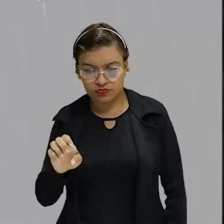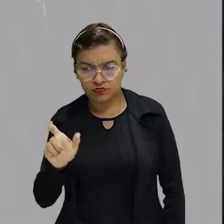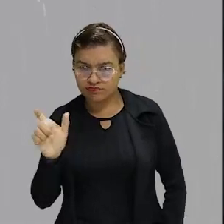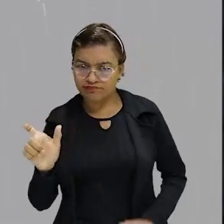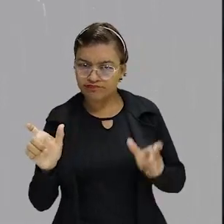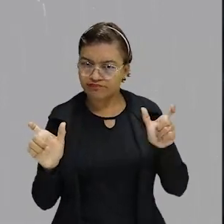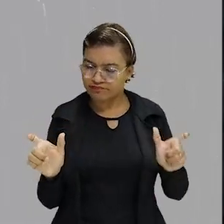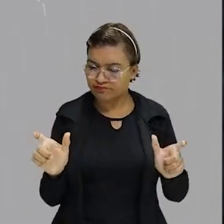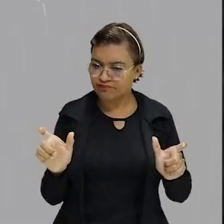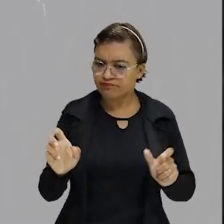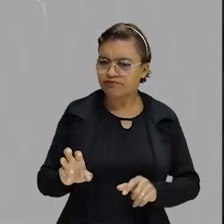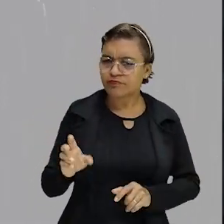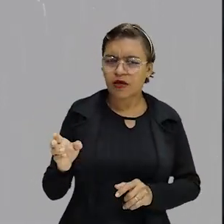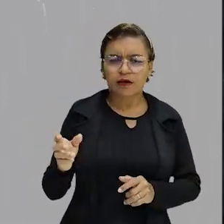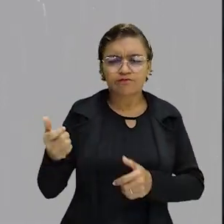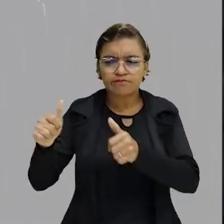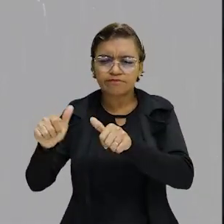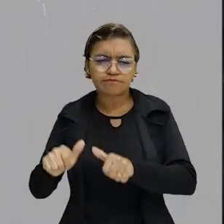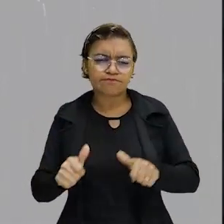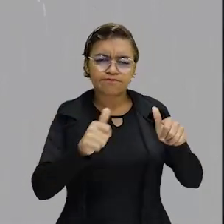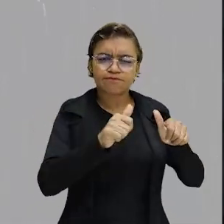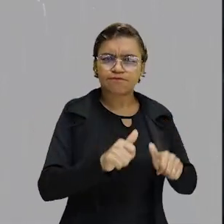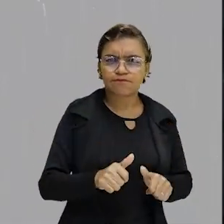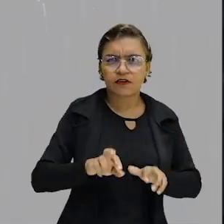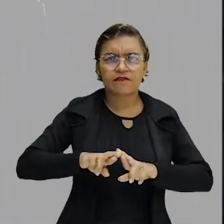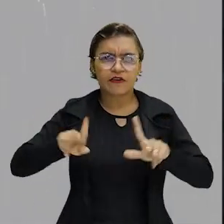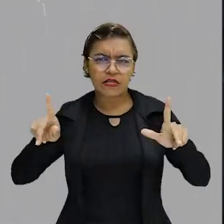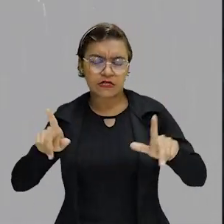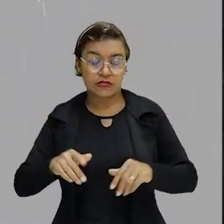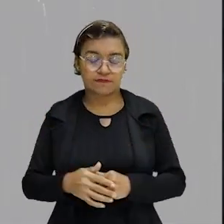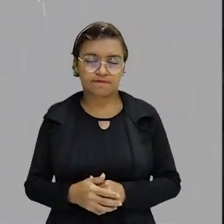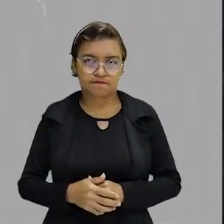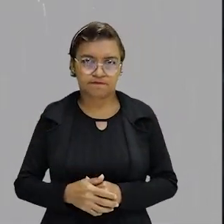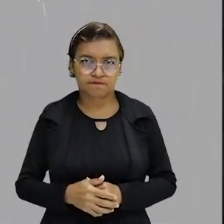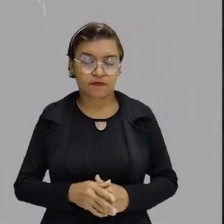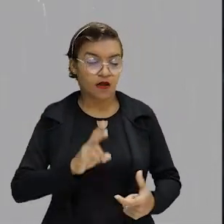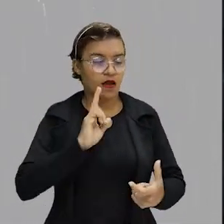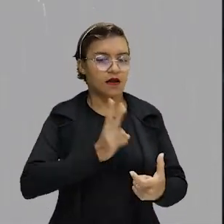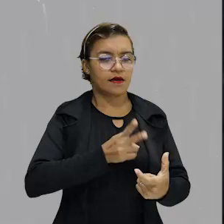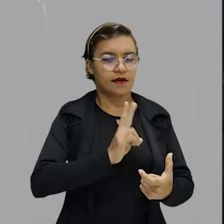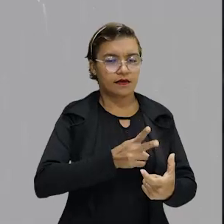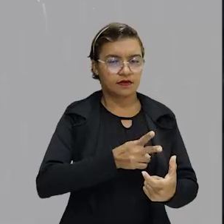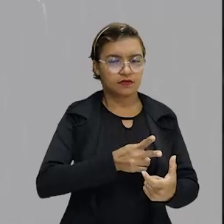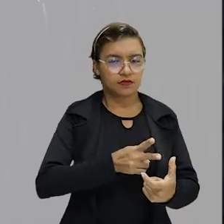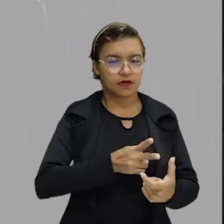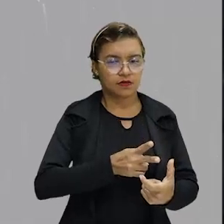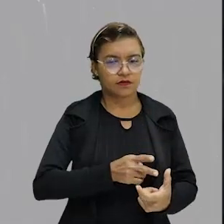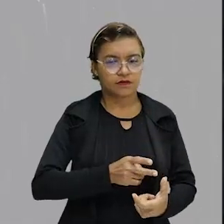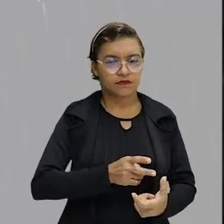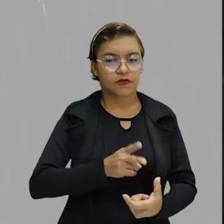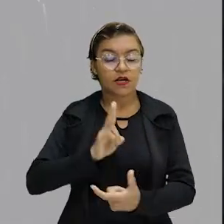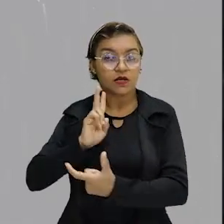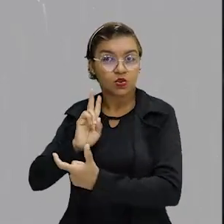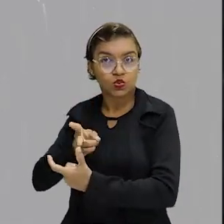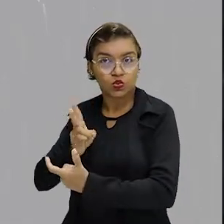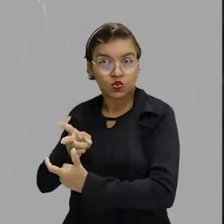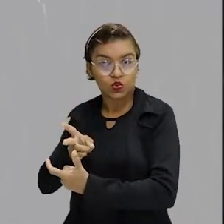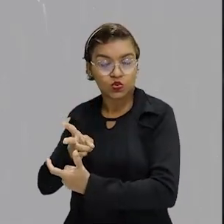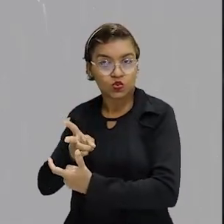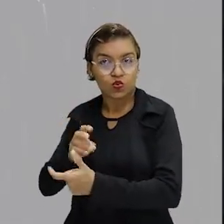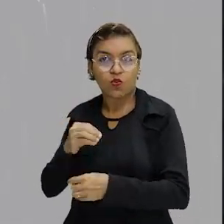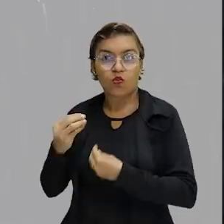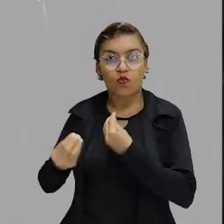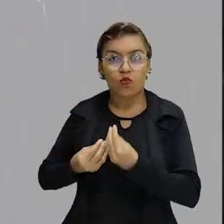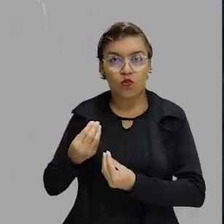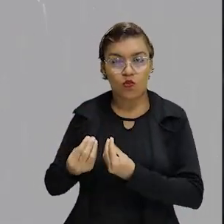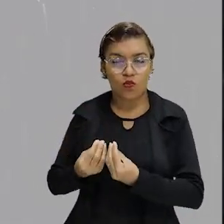duas e daí a gente tem essa diferenciação. Qual o radical da palavra vivente e sobrevivente? O radical vai até